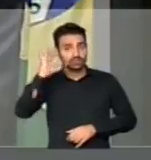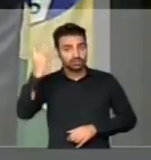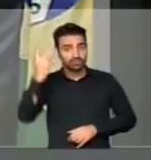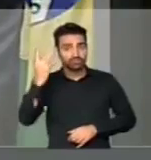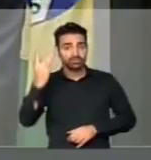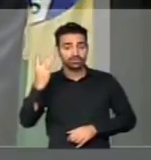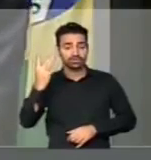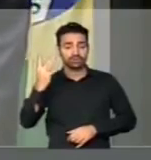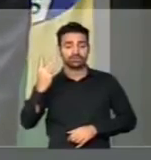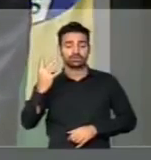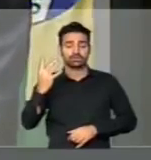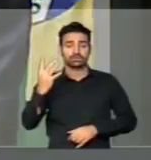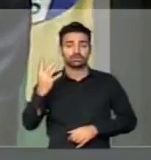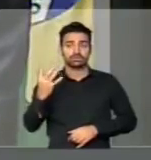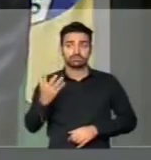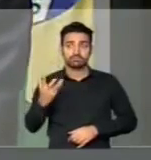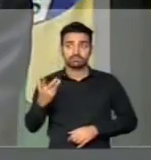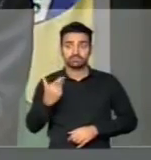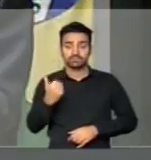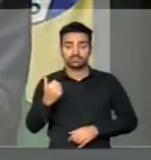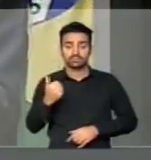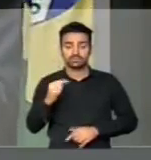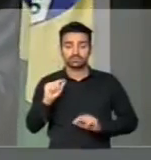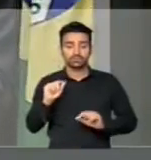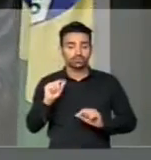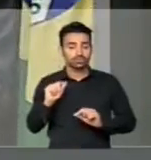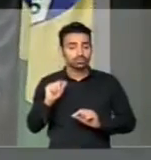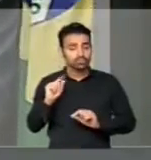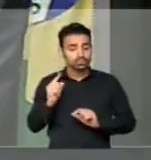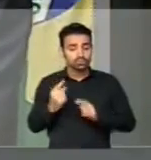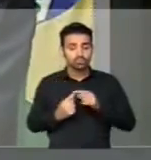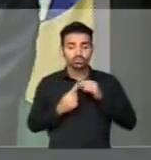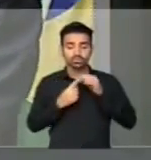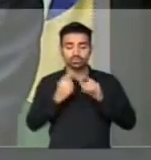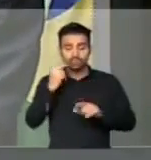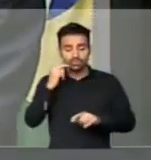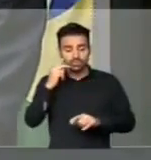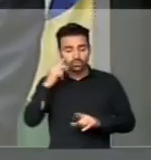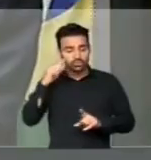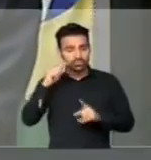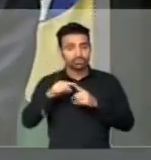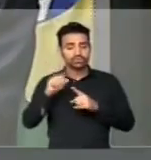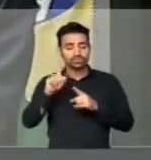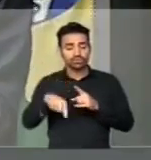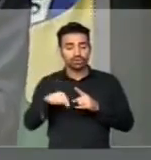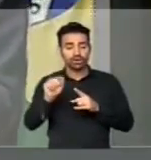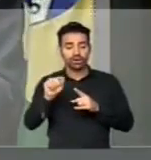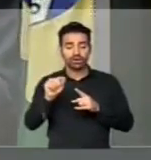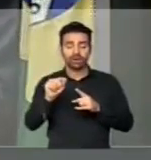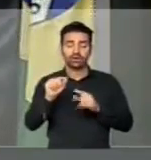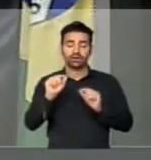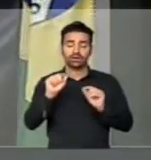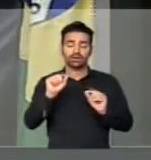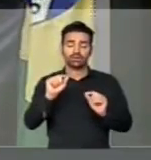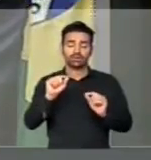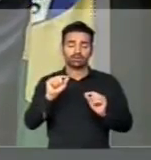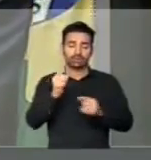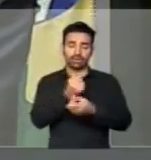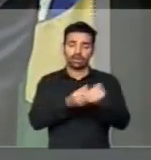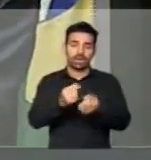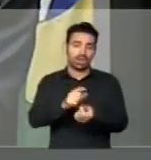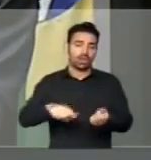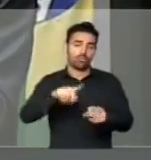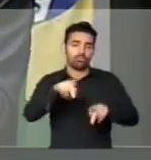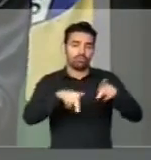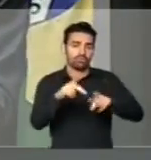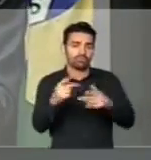irreais buscam unicamente enganar a população brasileira de novo. Não pretendem enfrentar